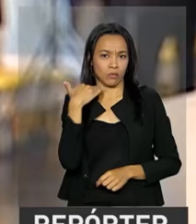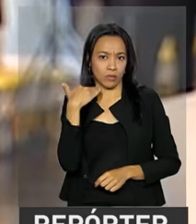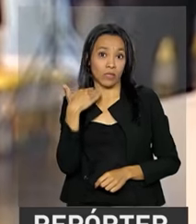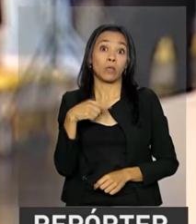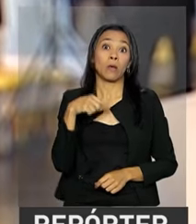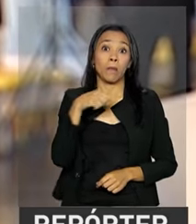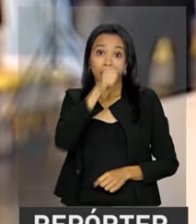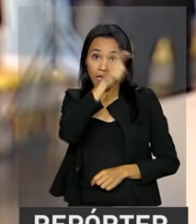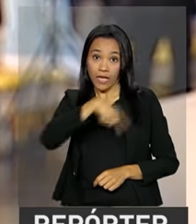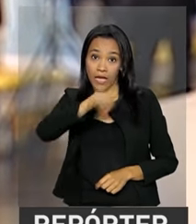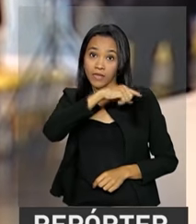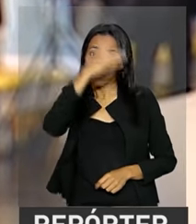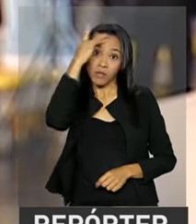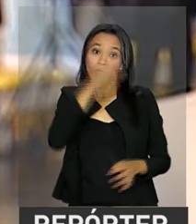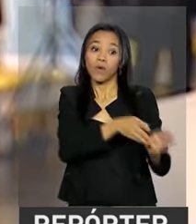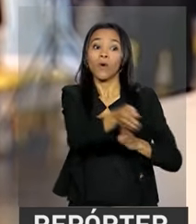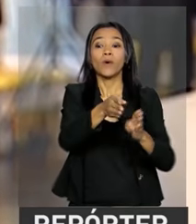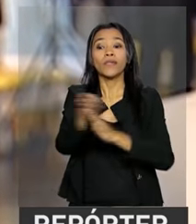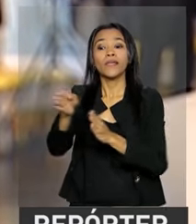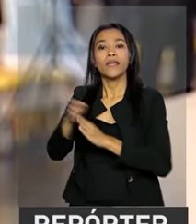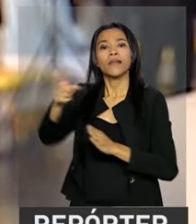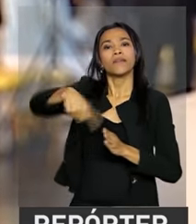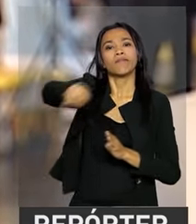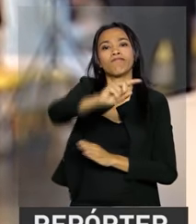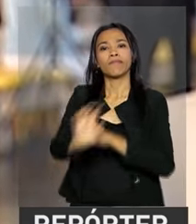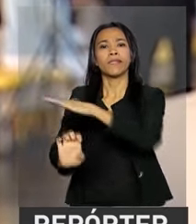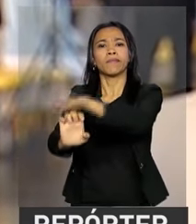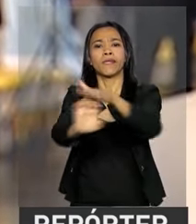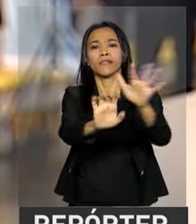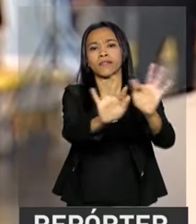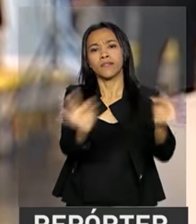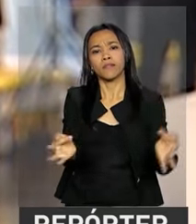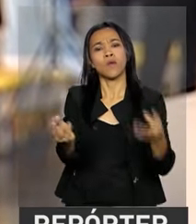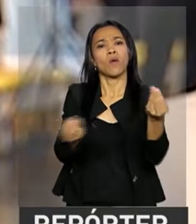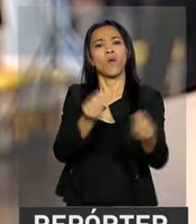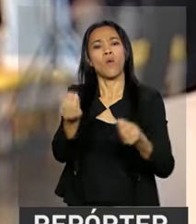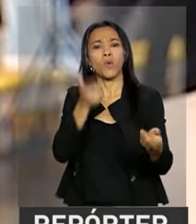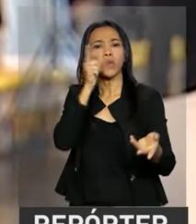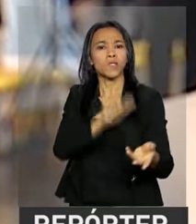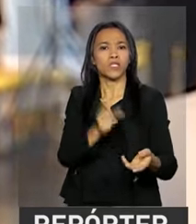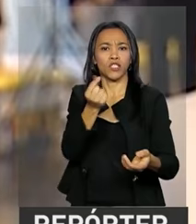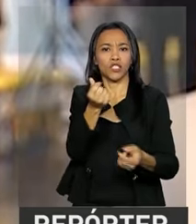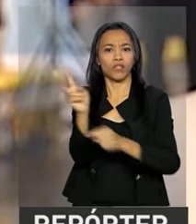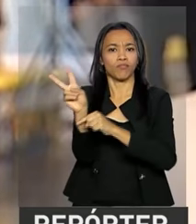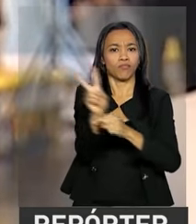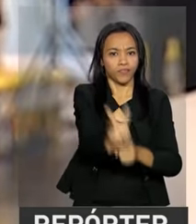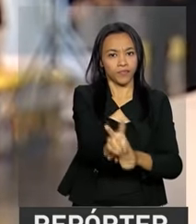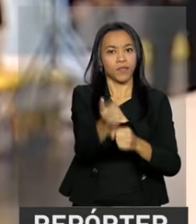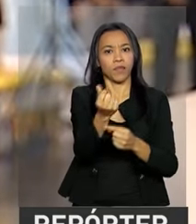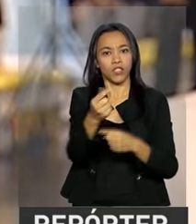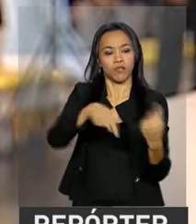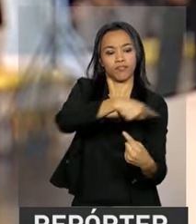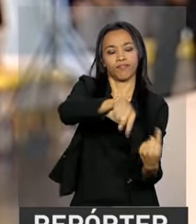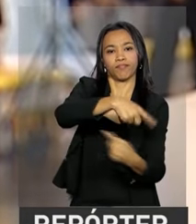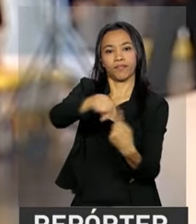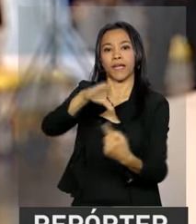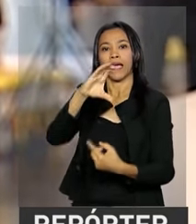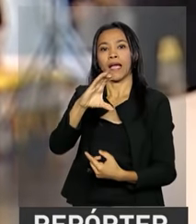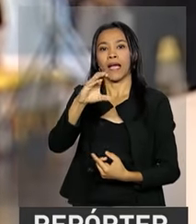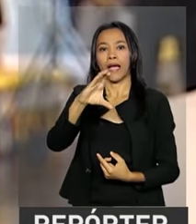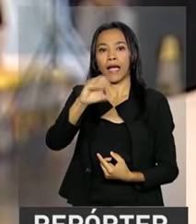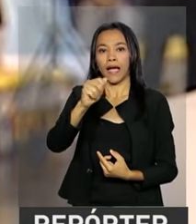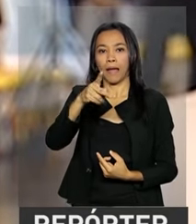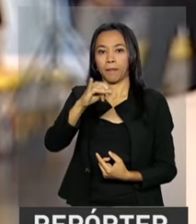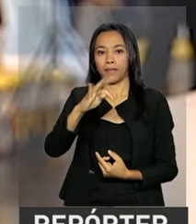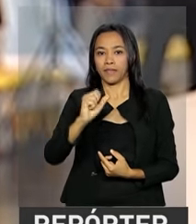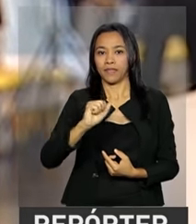e orientar os empresários de micro e pequenas empresas a obter financiamento para capital de giro. O Sebrae recebeu quase